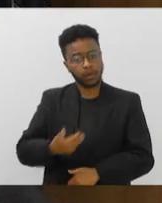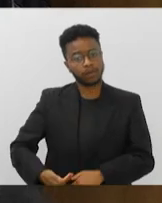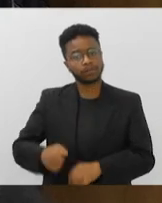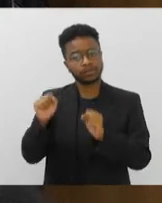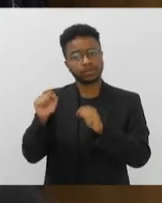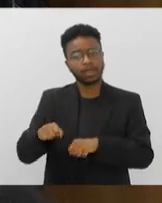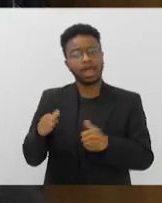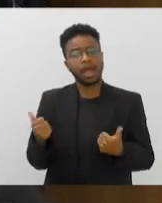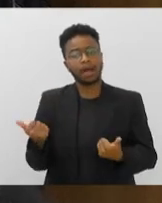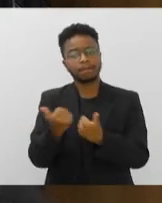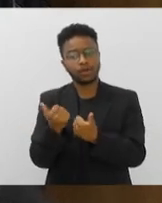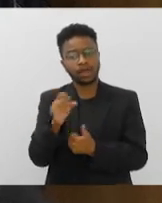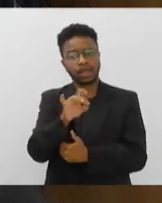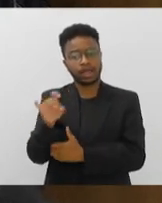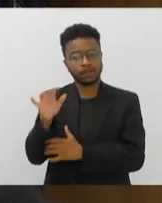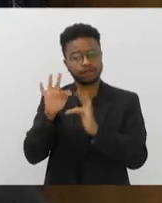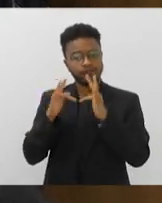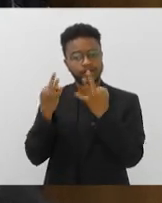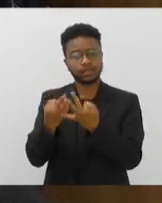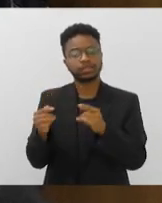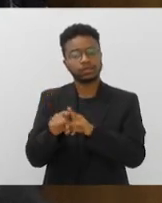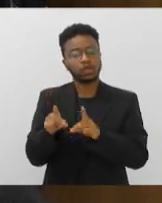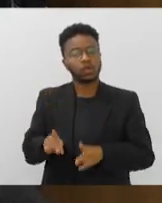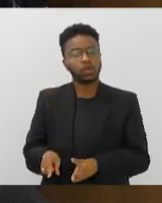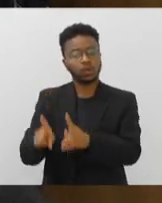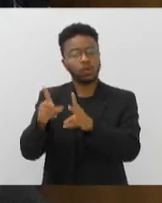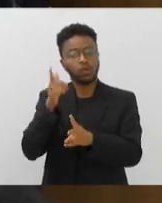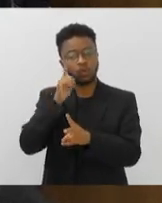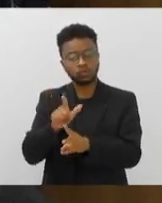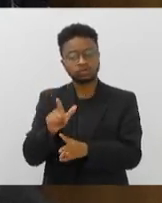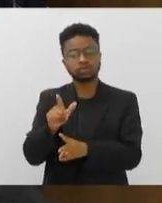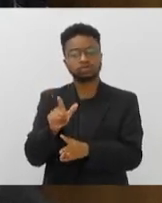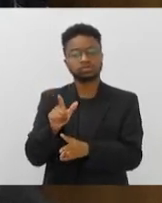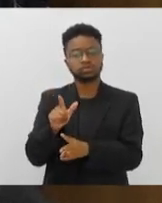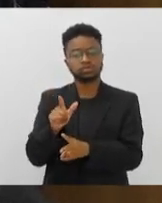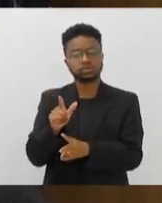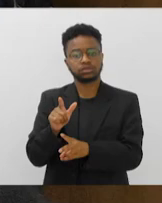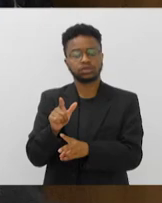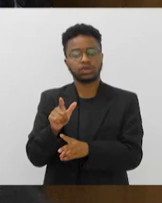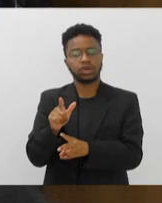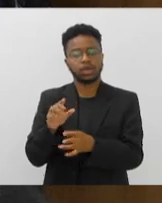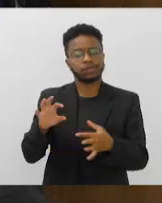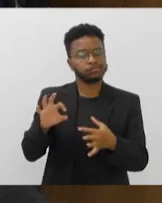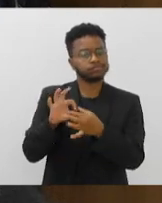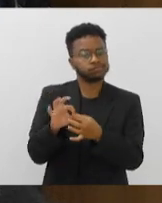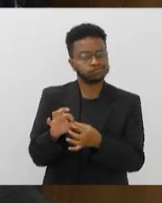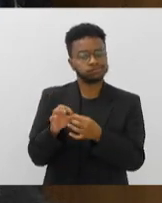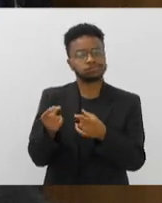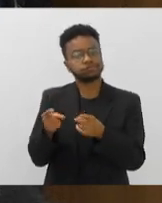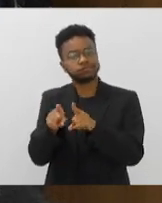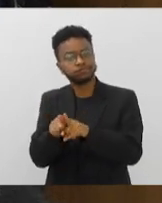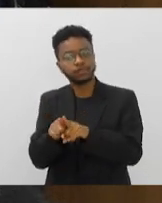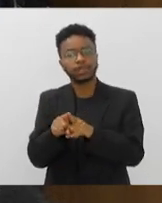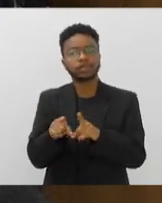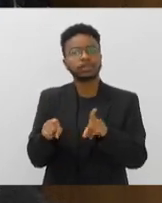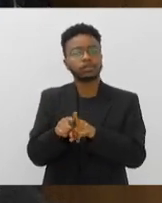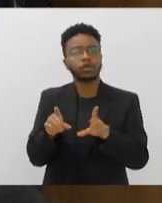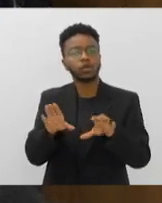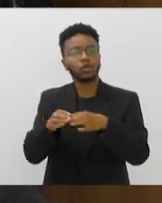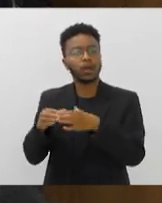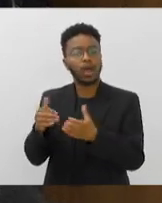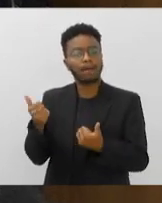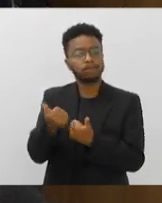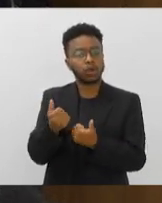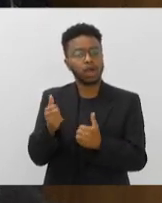apoio do estado e consigam levar à frente as suas eh os seus laços né a a os grupos de apoi doção não